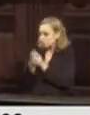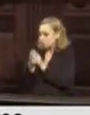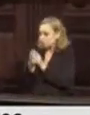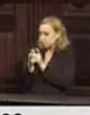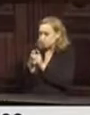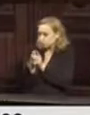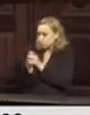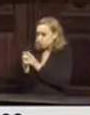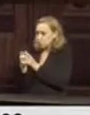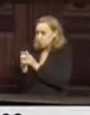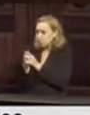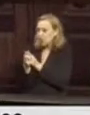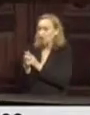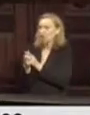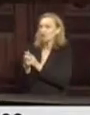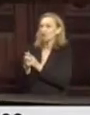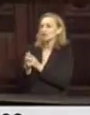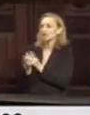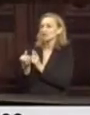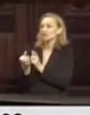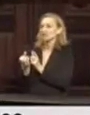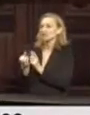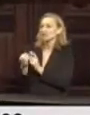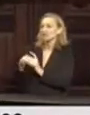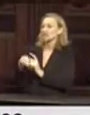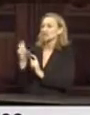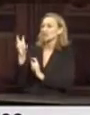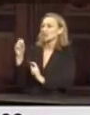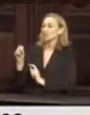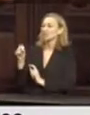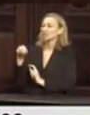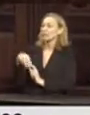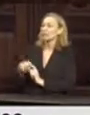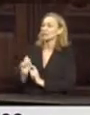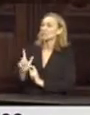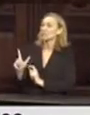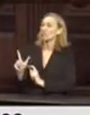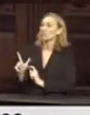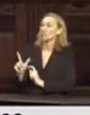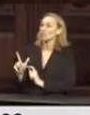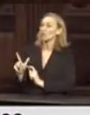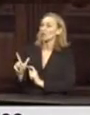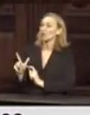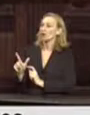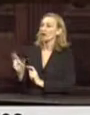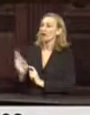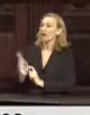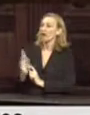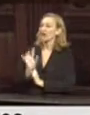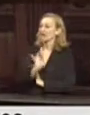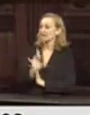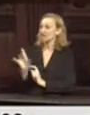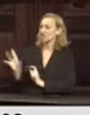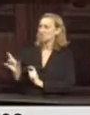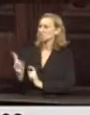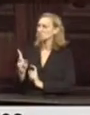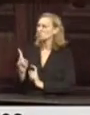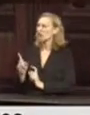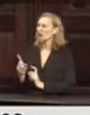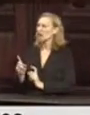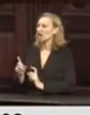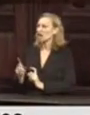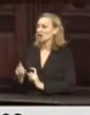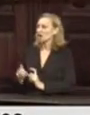a 50, 60 mil reais cada um, não é coisa de investidor